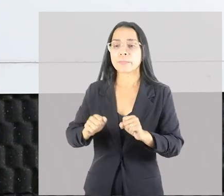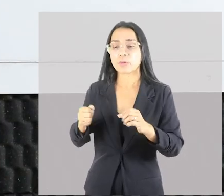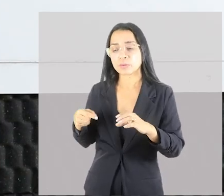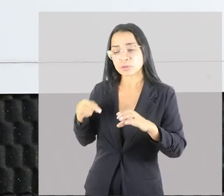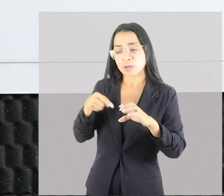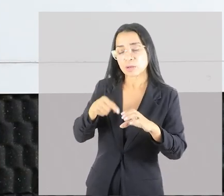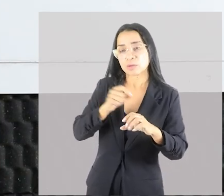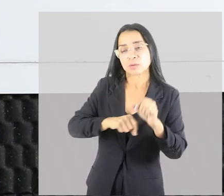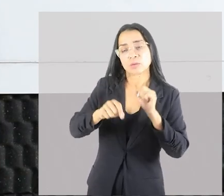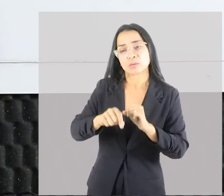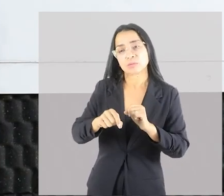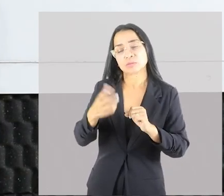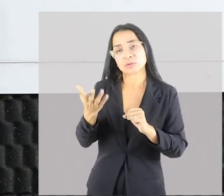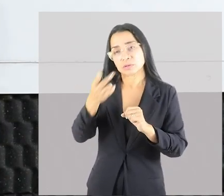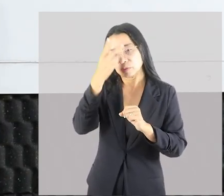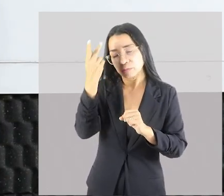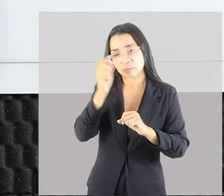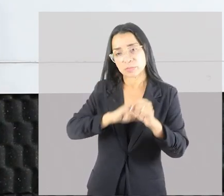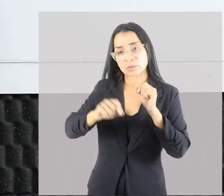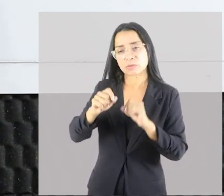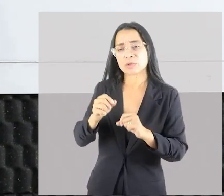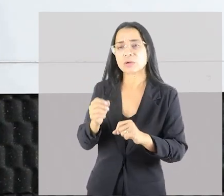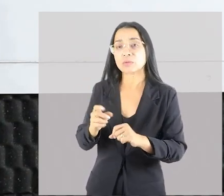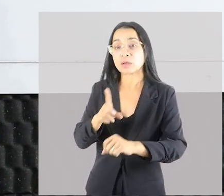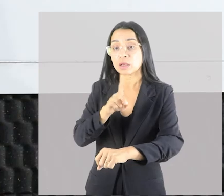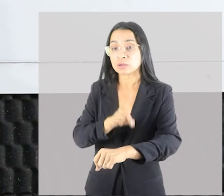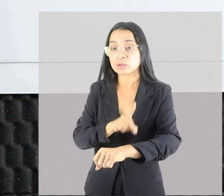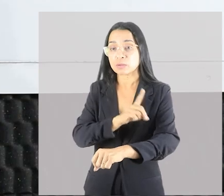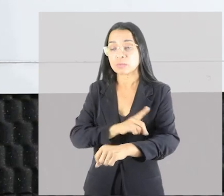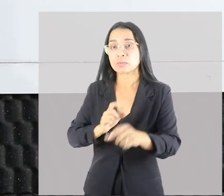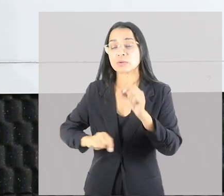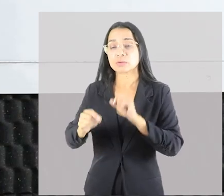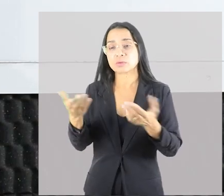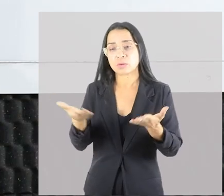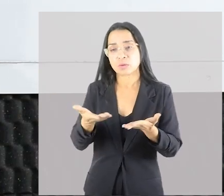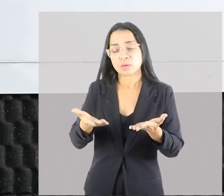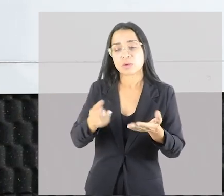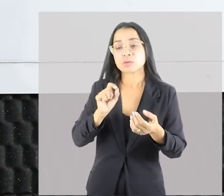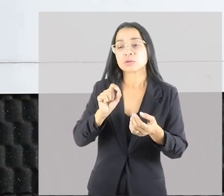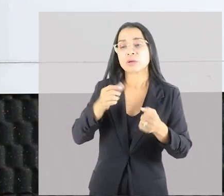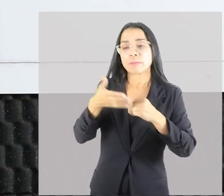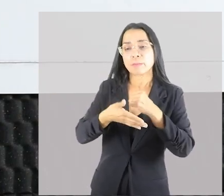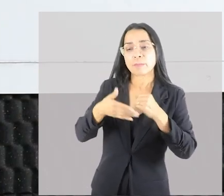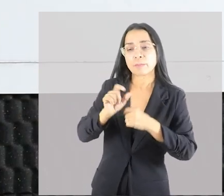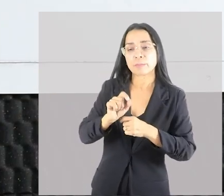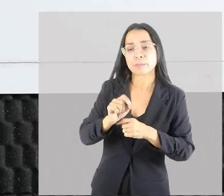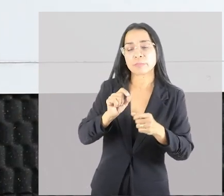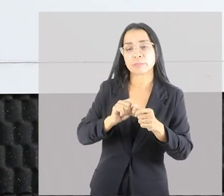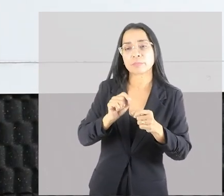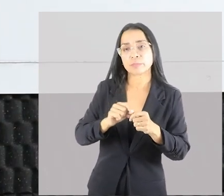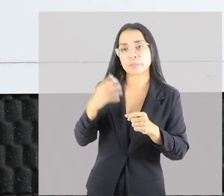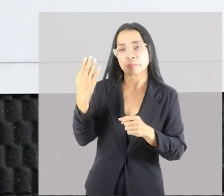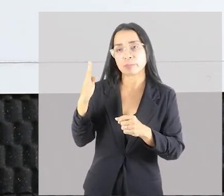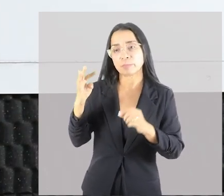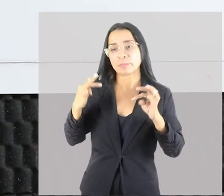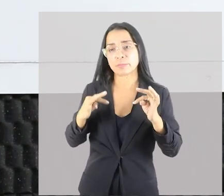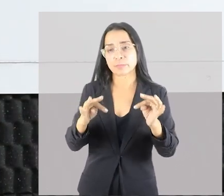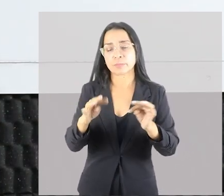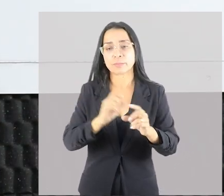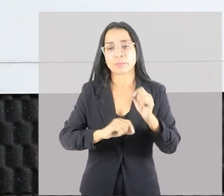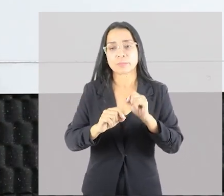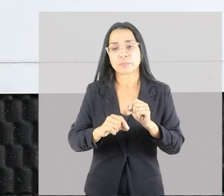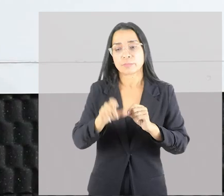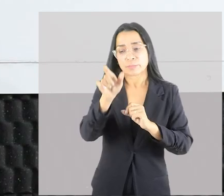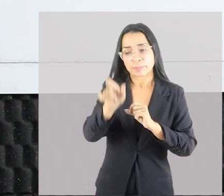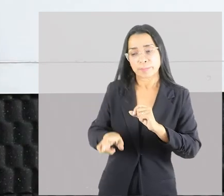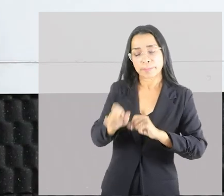nessa tecnologia no indivíduo que é diabético. Hoje, basicamente, é isso que a gente faz, né, na biotecnologia. O